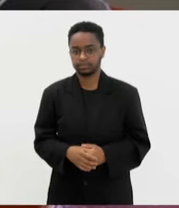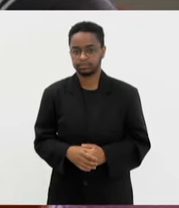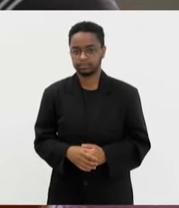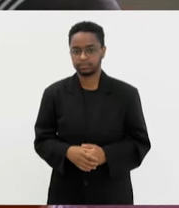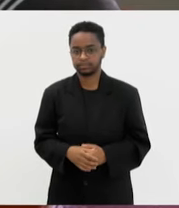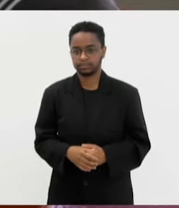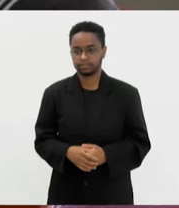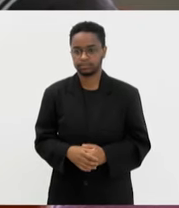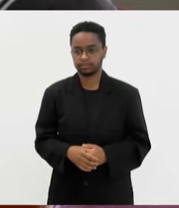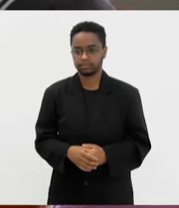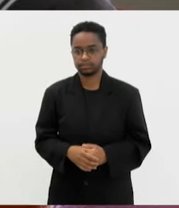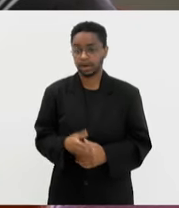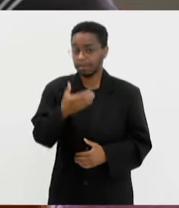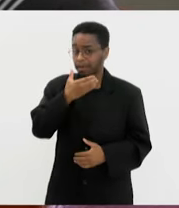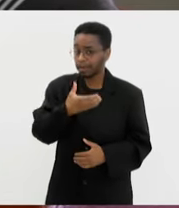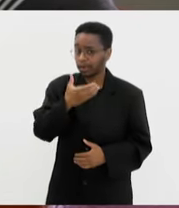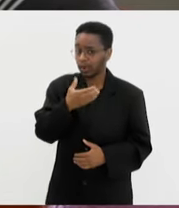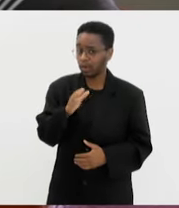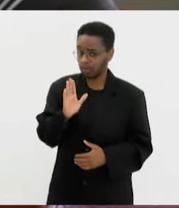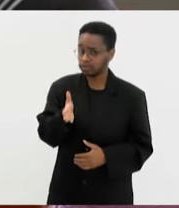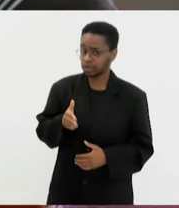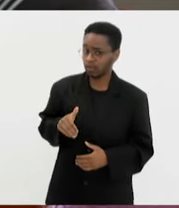O papai não está chegando.